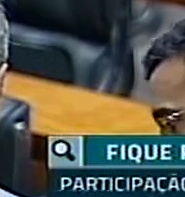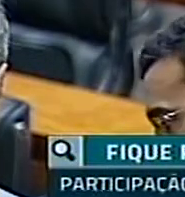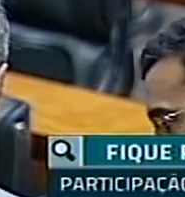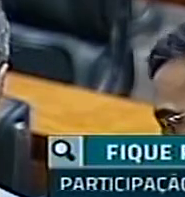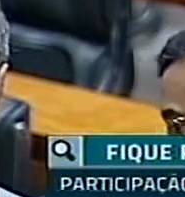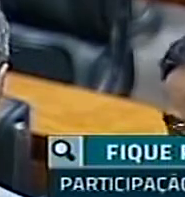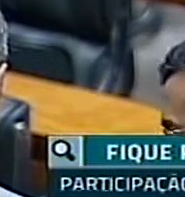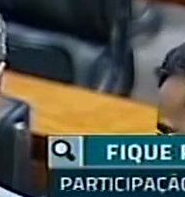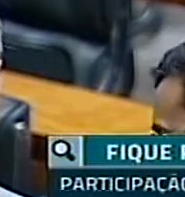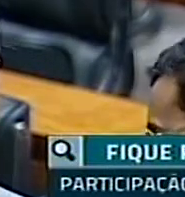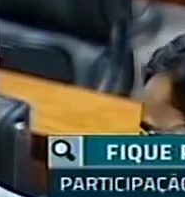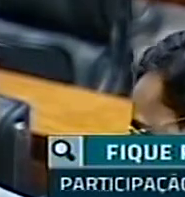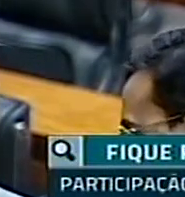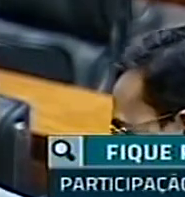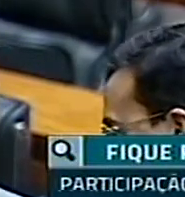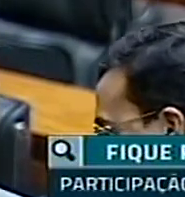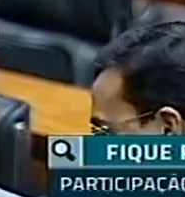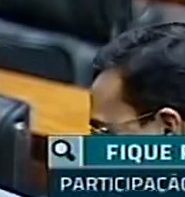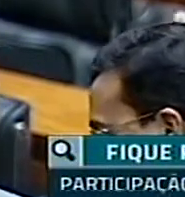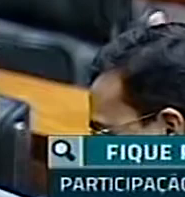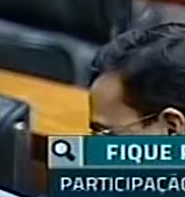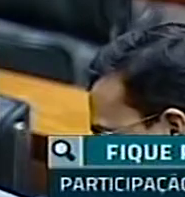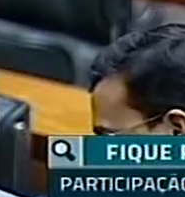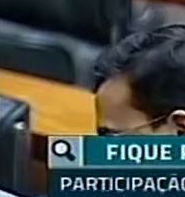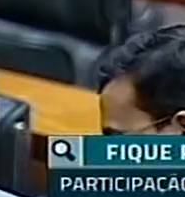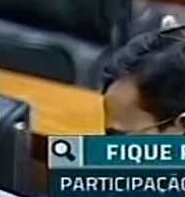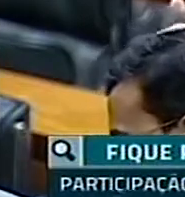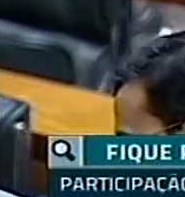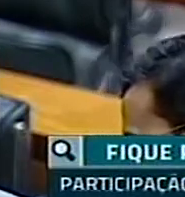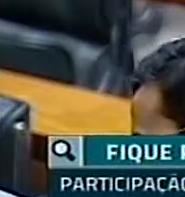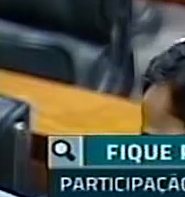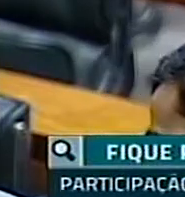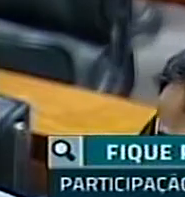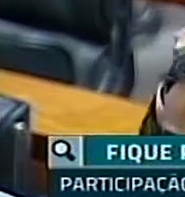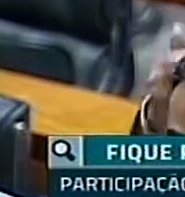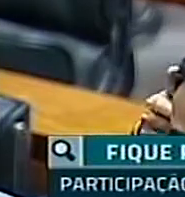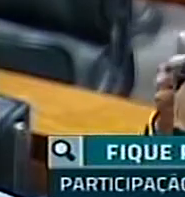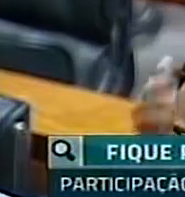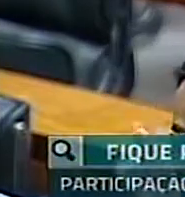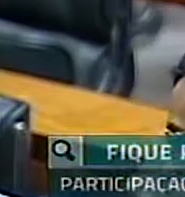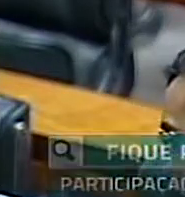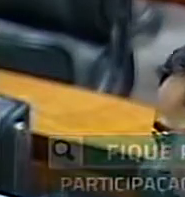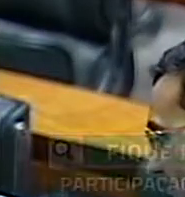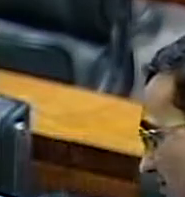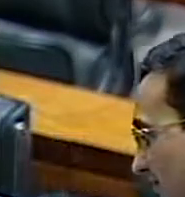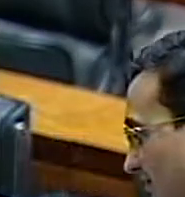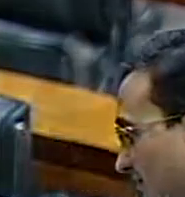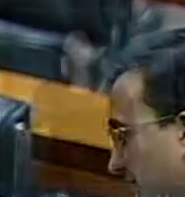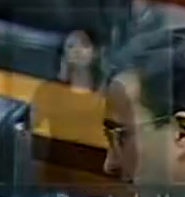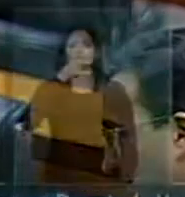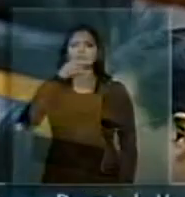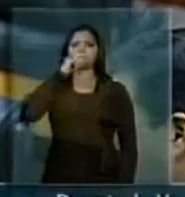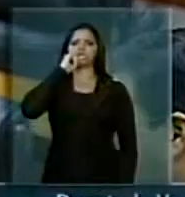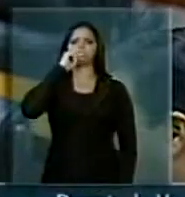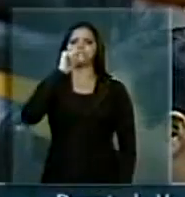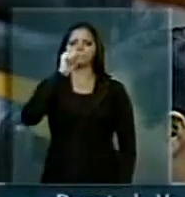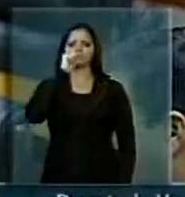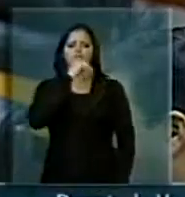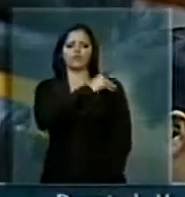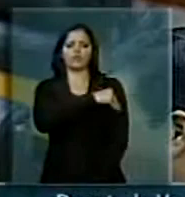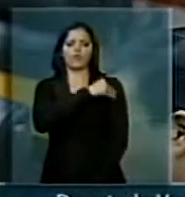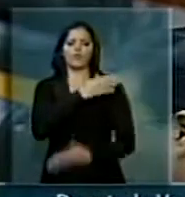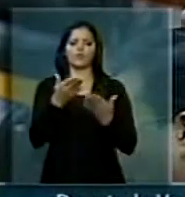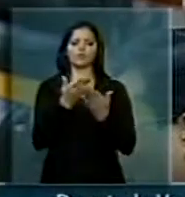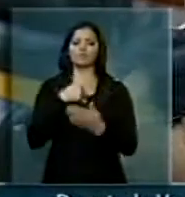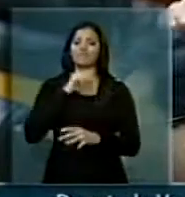relator de uma comissão especial que discute a questão do excesso de bebida alcoólica hoje no país, especialmente